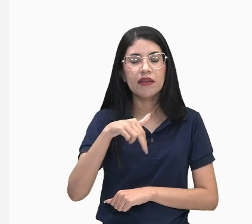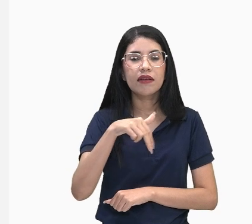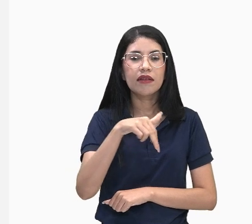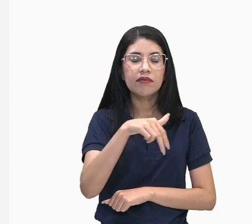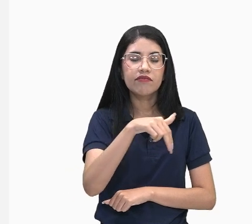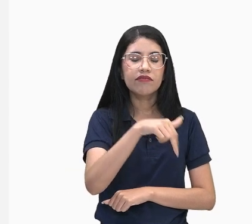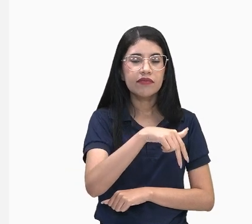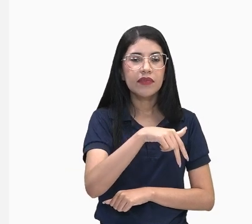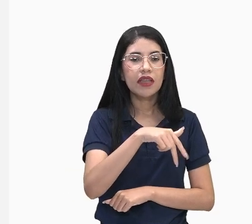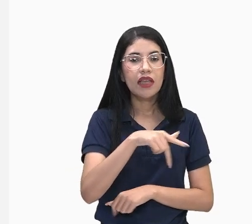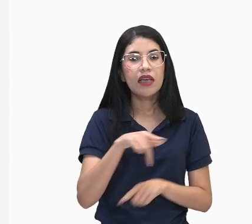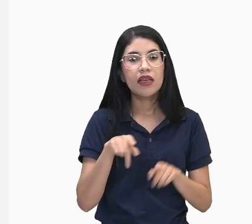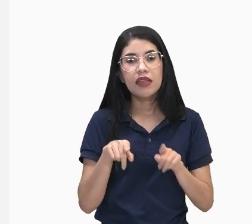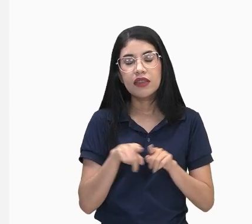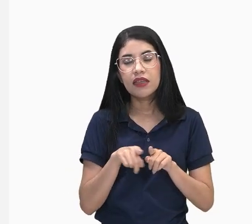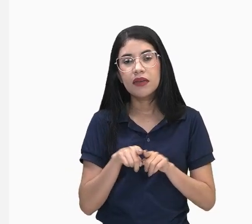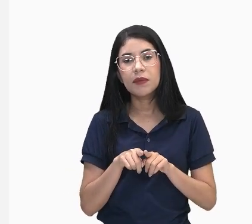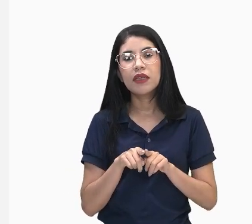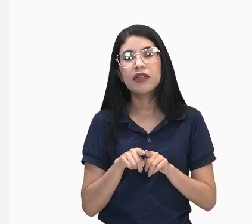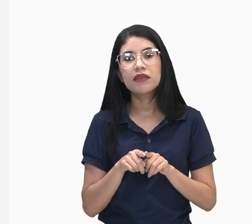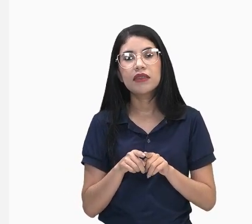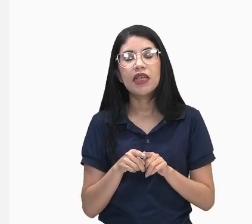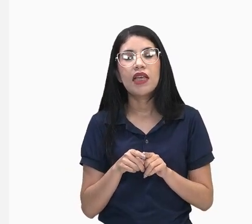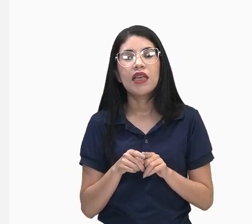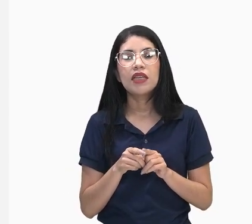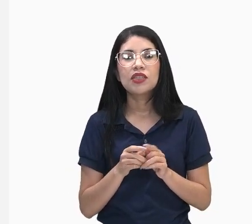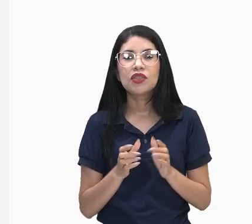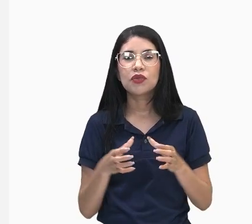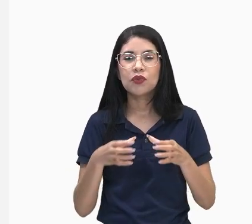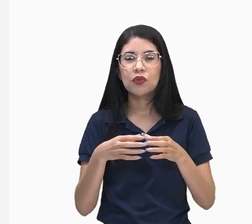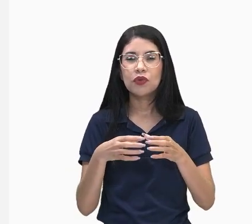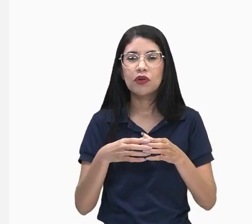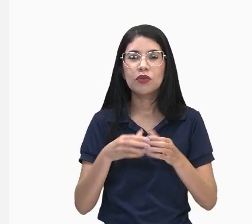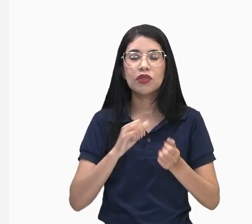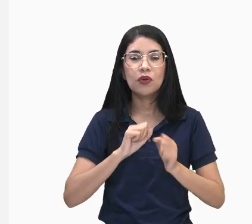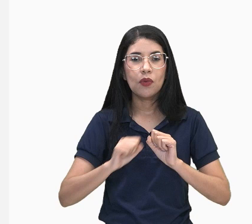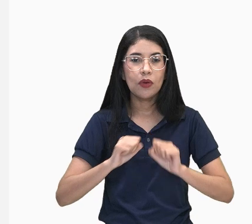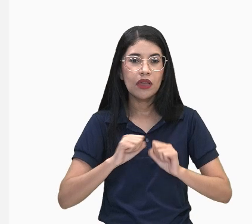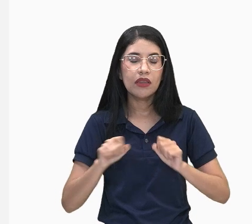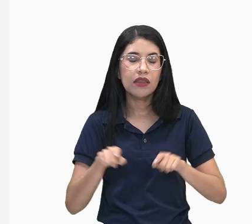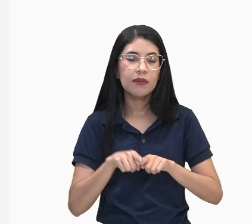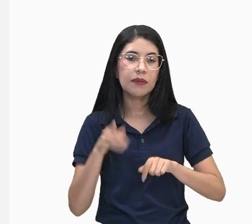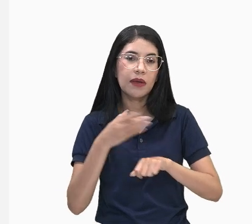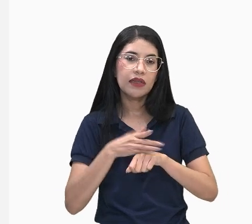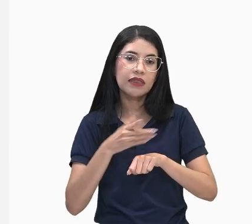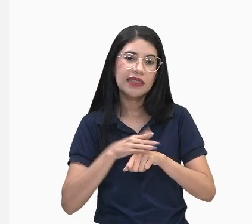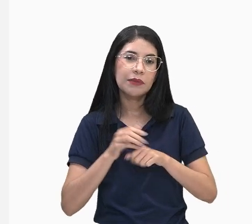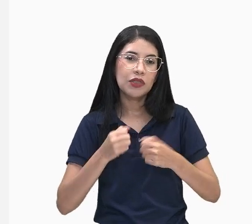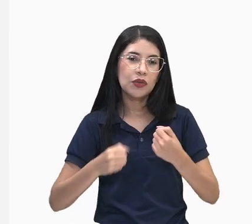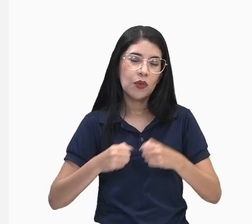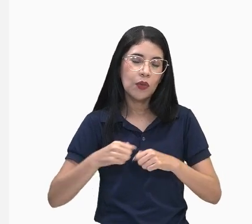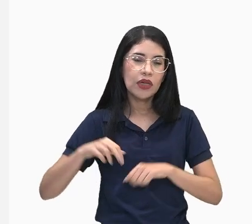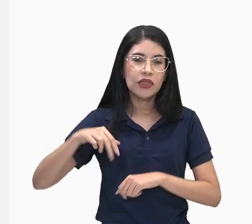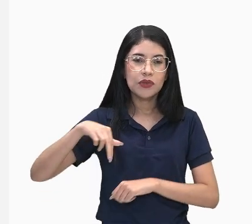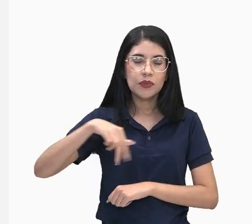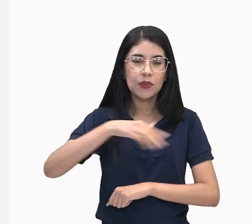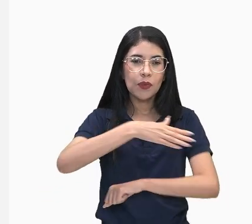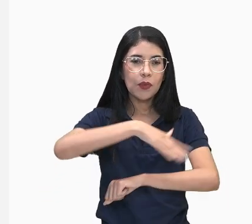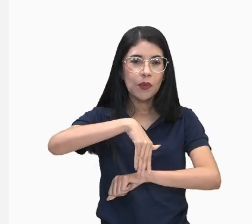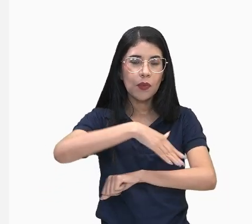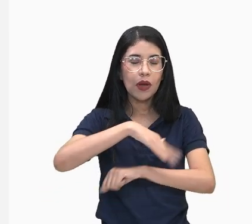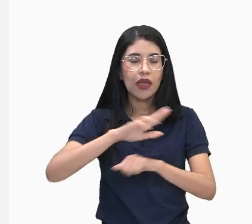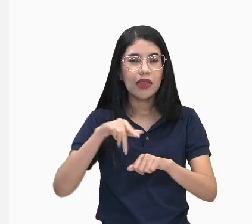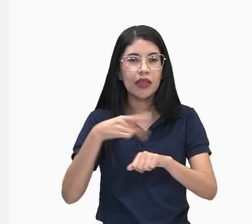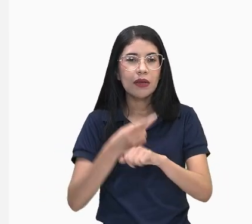dessa caminhada entra ali nos clubes de corrida, começa a participar das corridas de rua, daqui a pouco quer